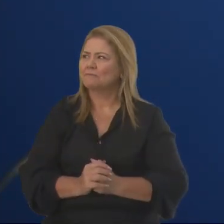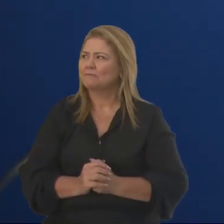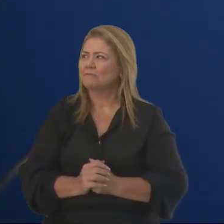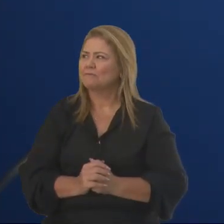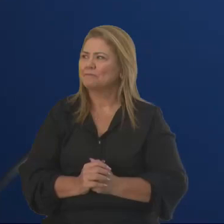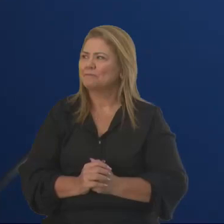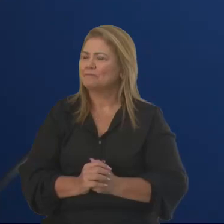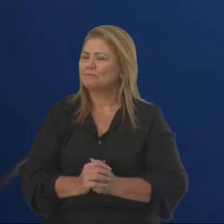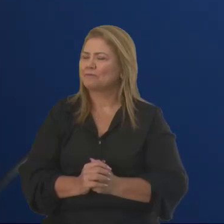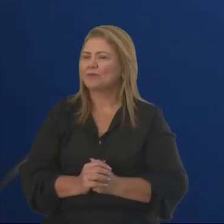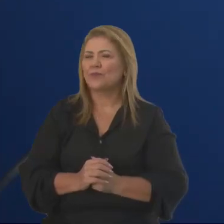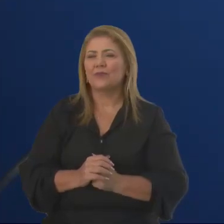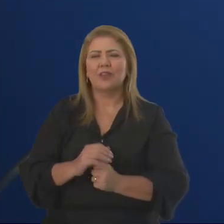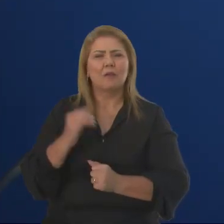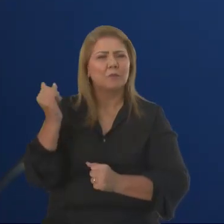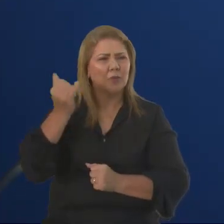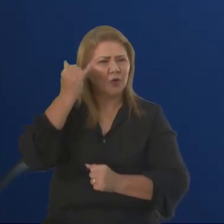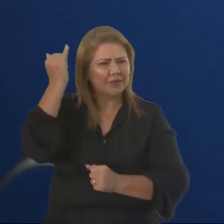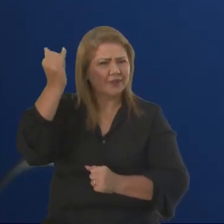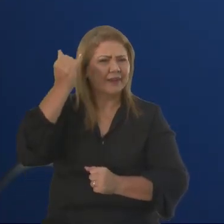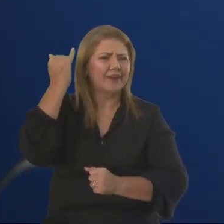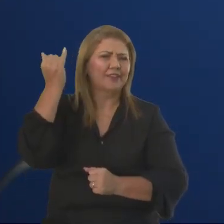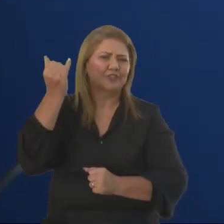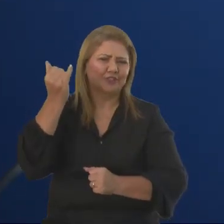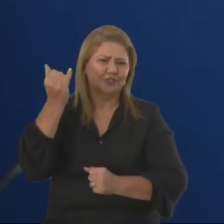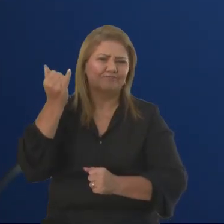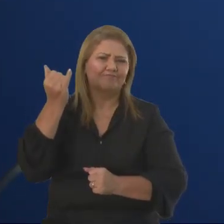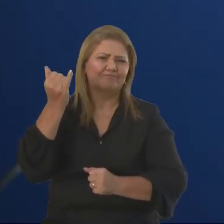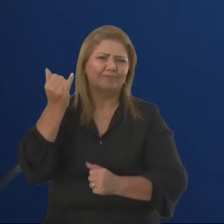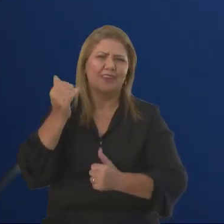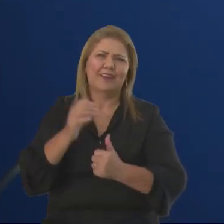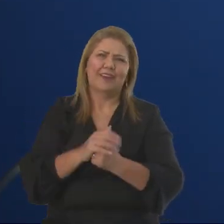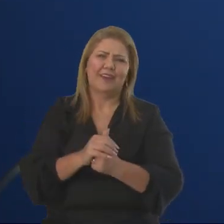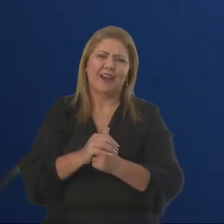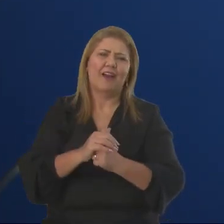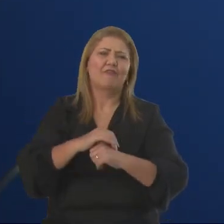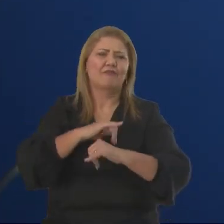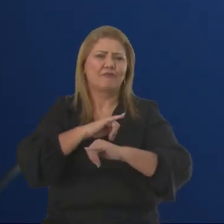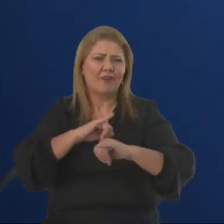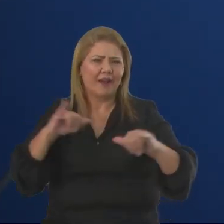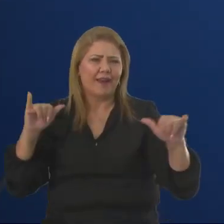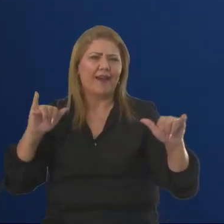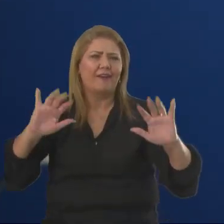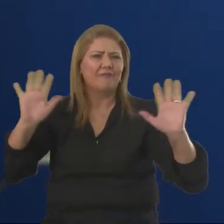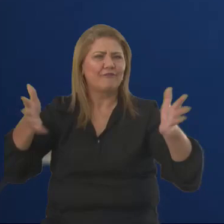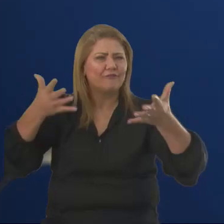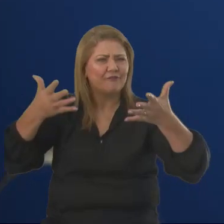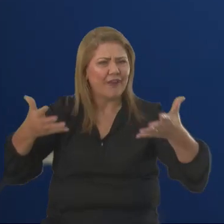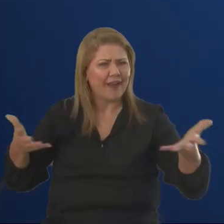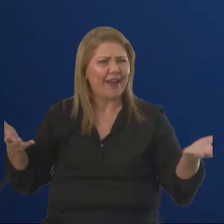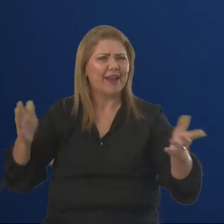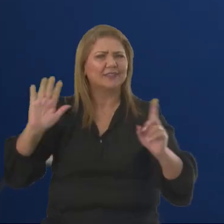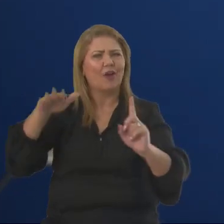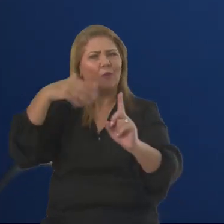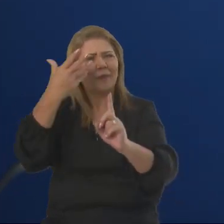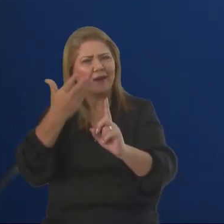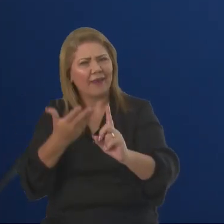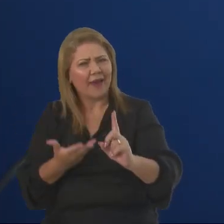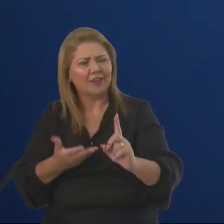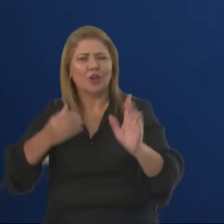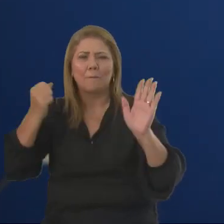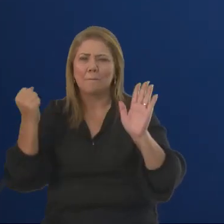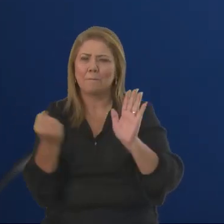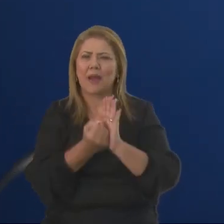Eu acho importante, apesar de ser bem breve, viu, Adinólia? Eu acho importante dizer que esses eventos, essas homenagens, né, que marcam o